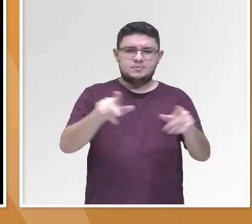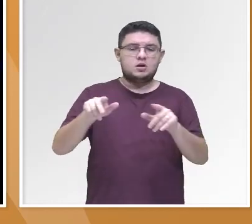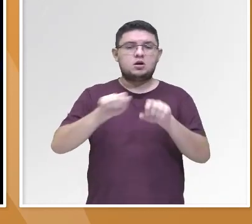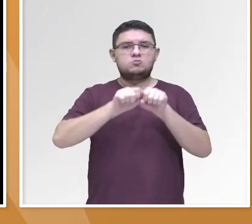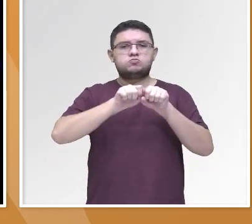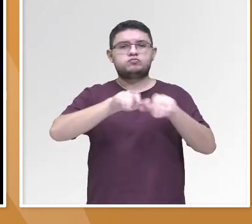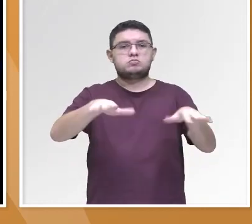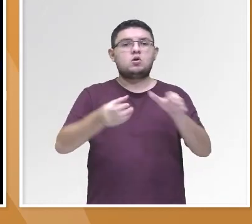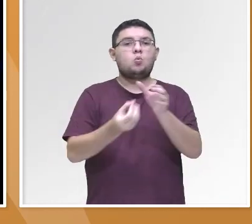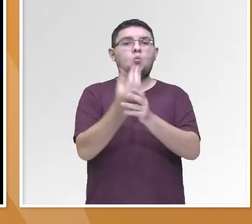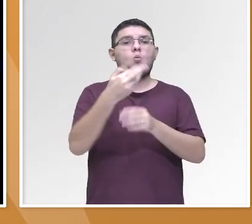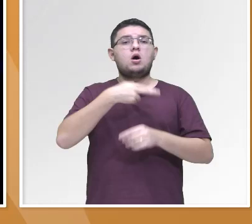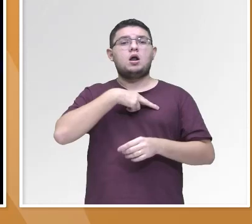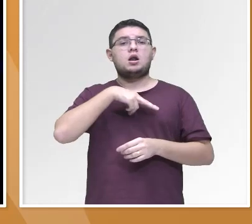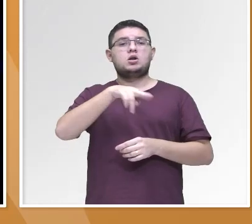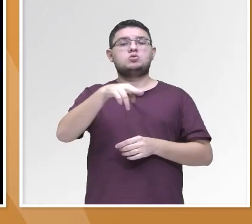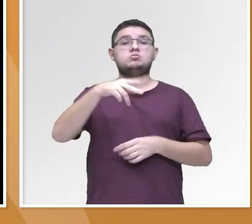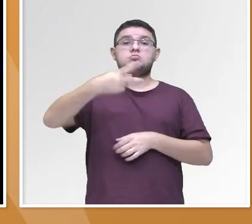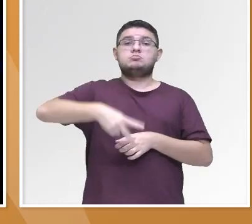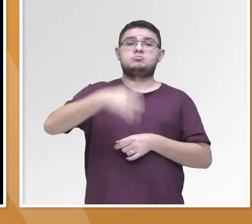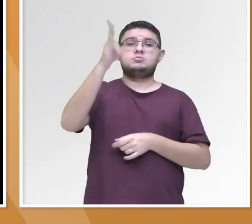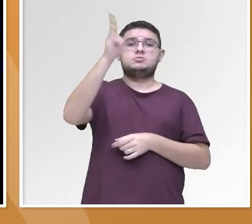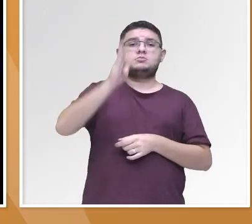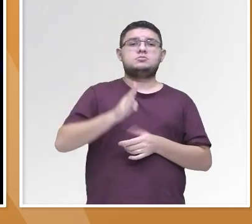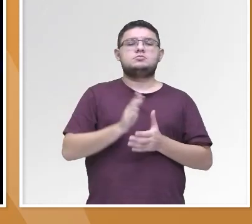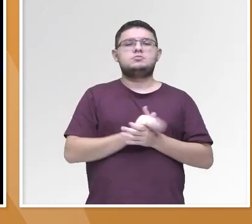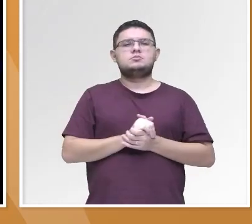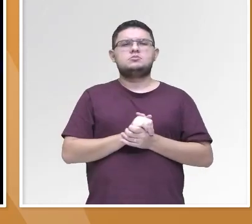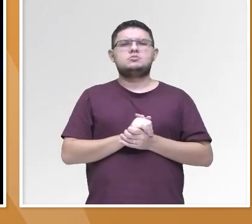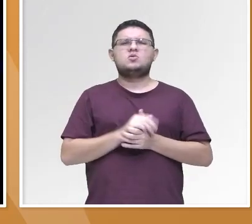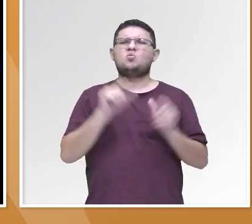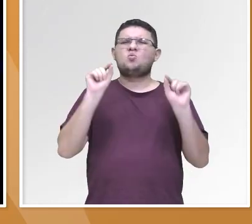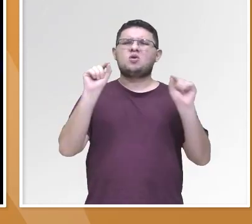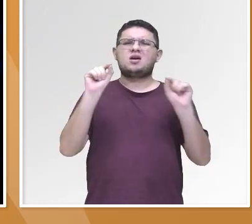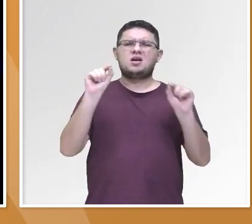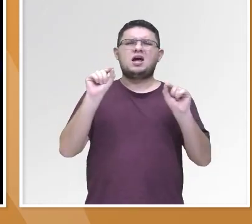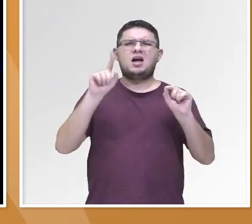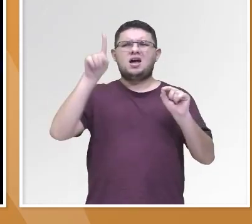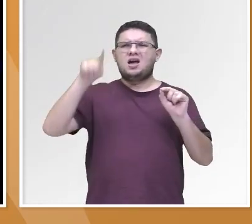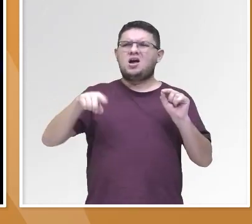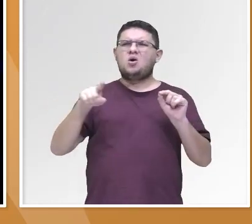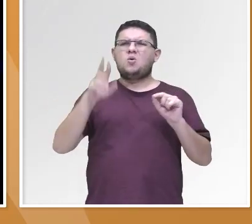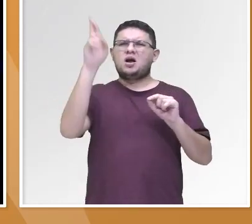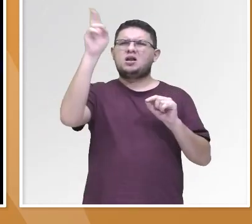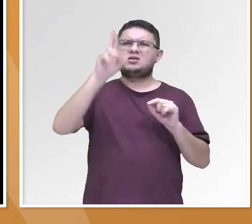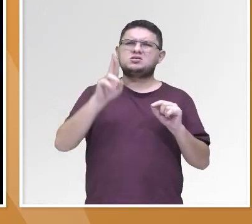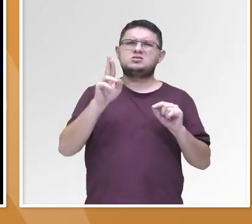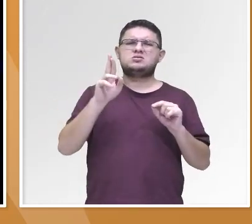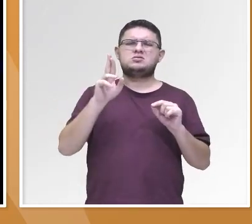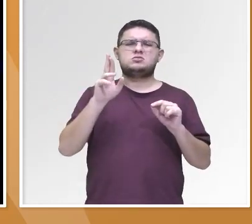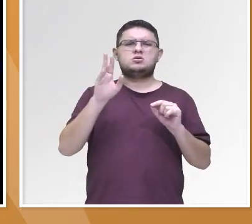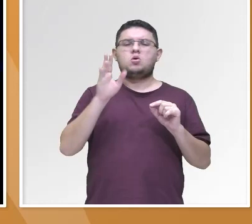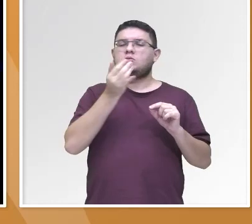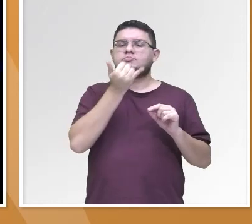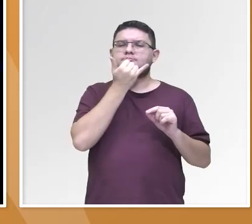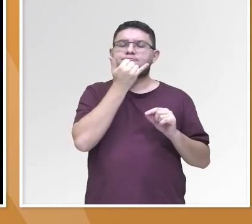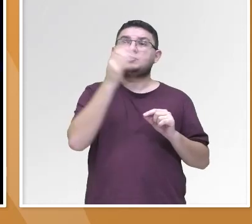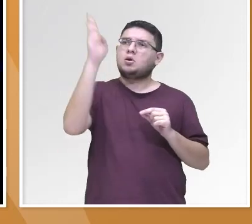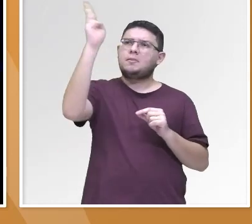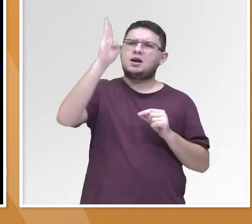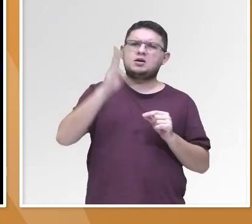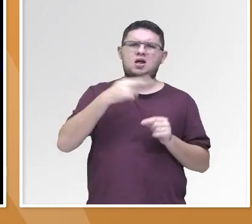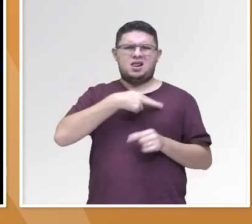que é, professor, uma religião afro-brasileira? É uma religião, como por exemplo, nós vamos ver a questão da Umbanda, que nasceu